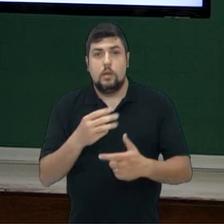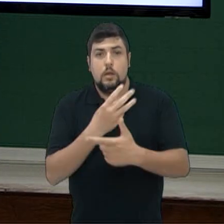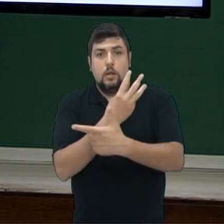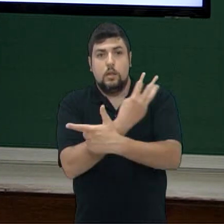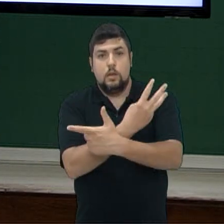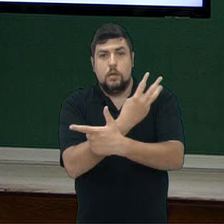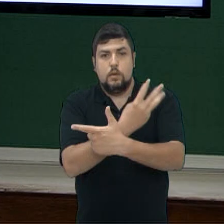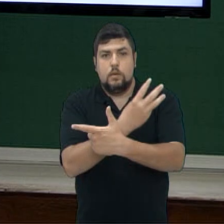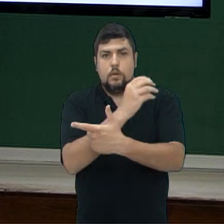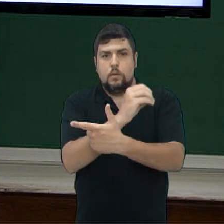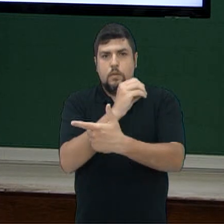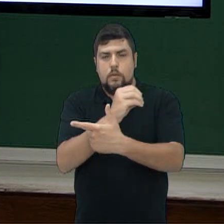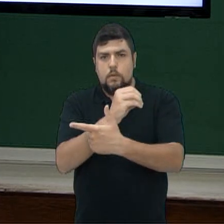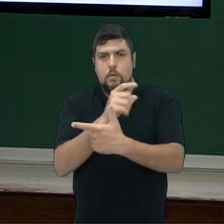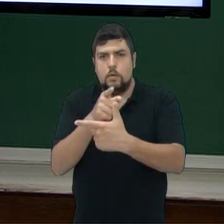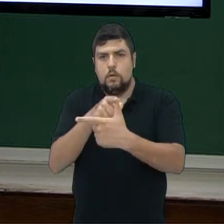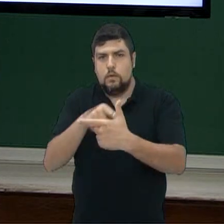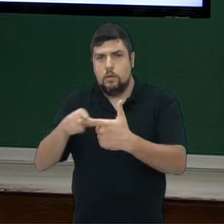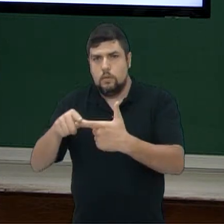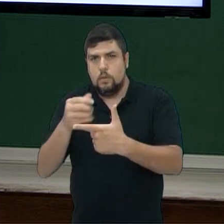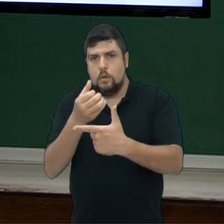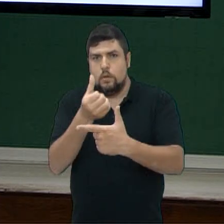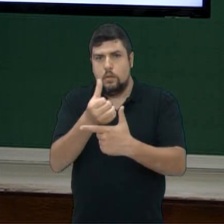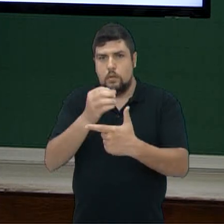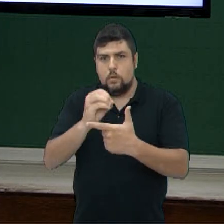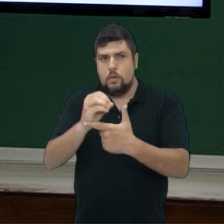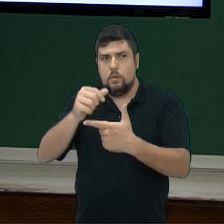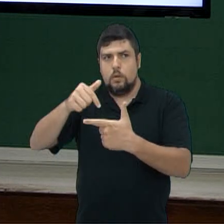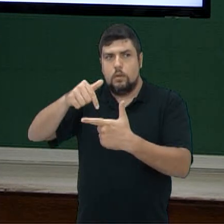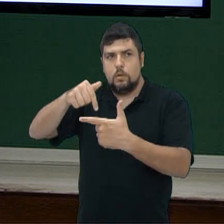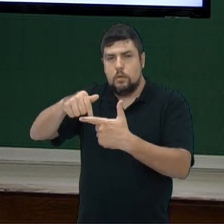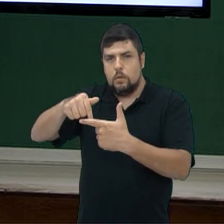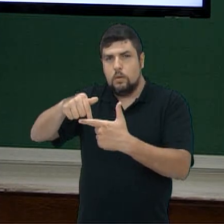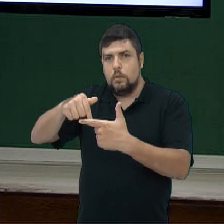3.300 por 607 horas, nós vamos obter aqui